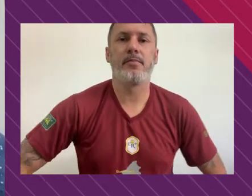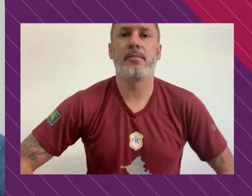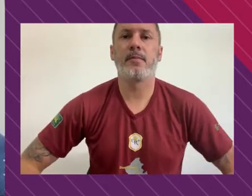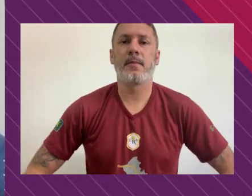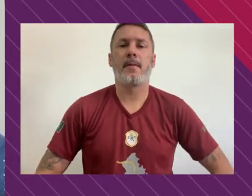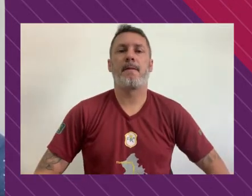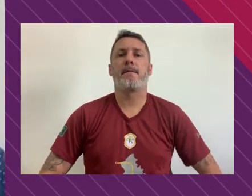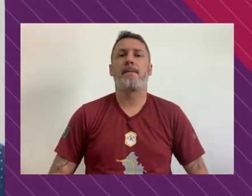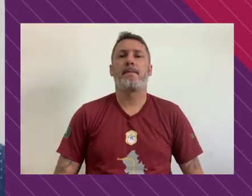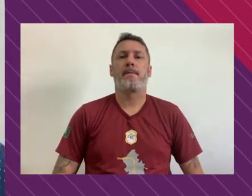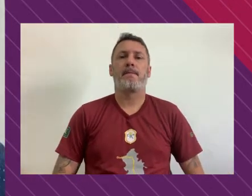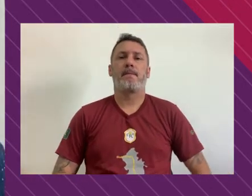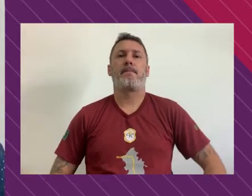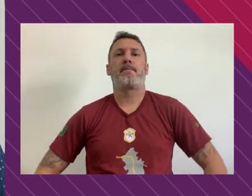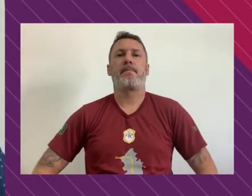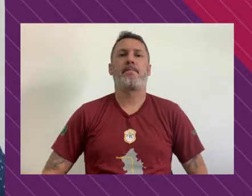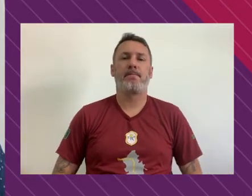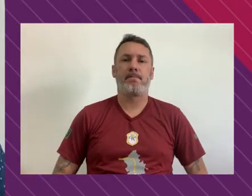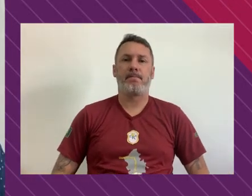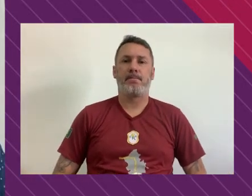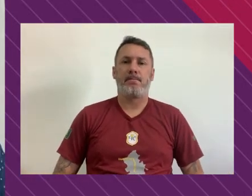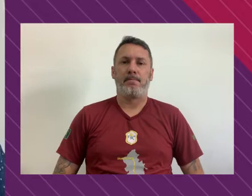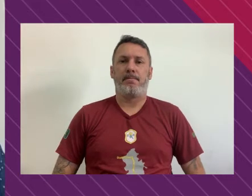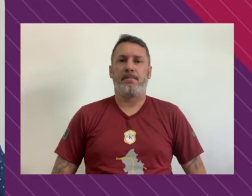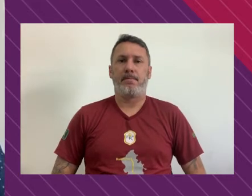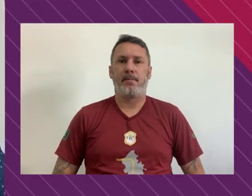nosso convidado, vamos conectar com ele aqui.